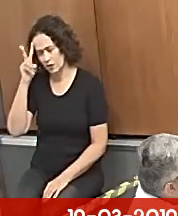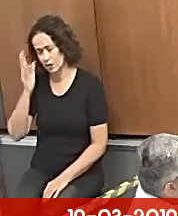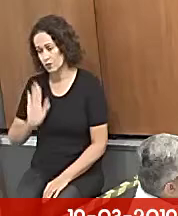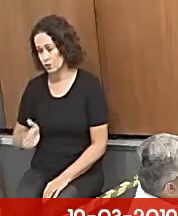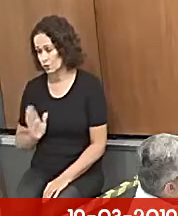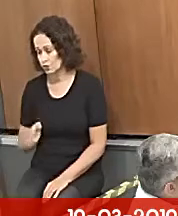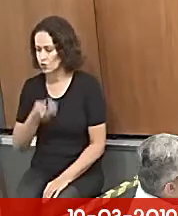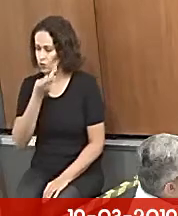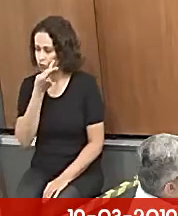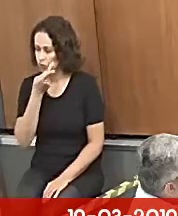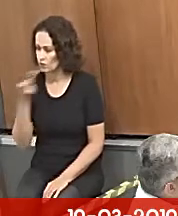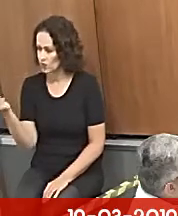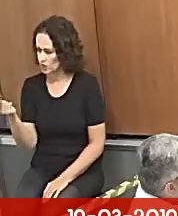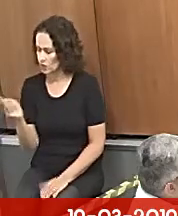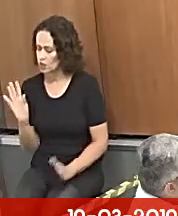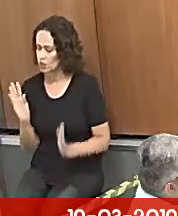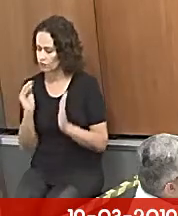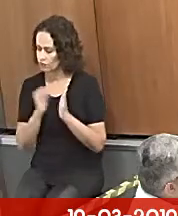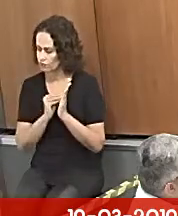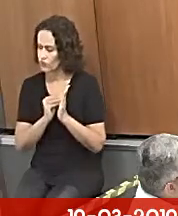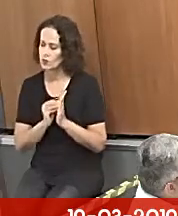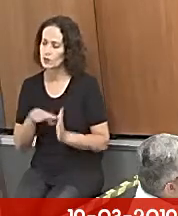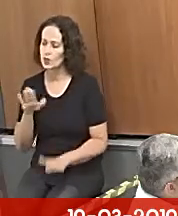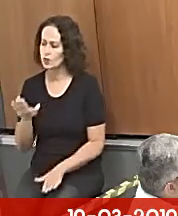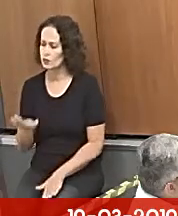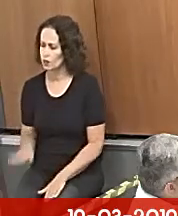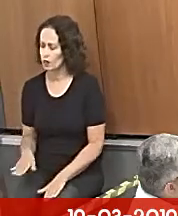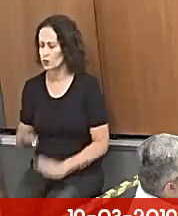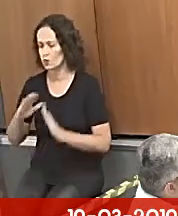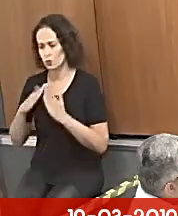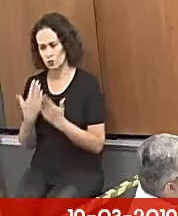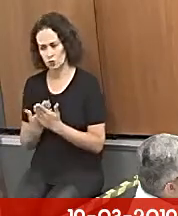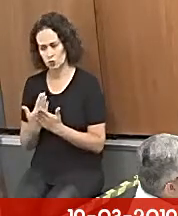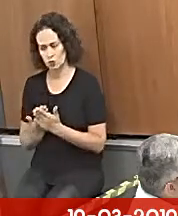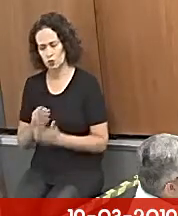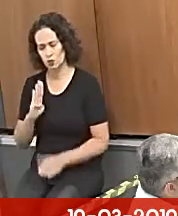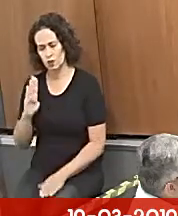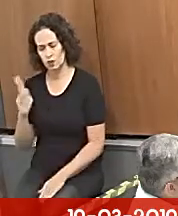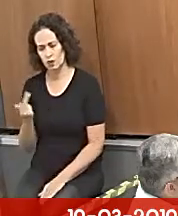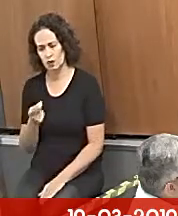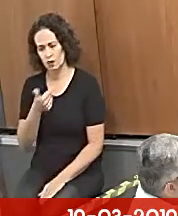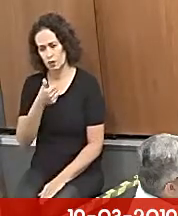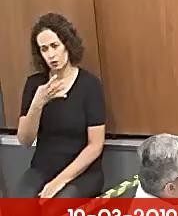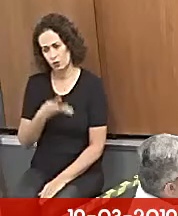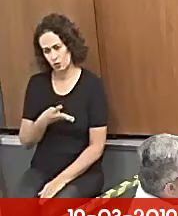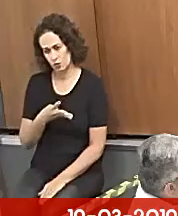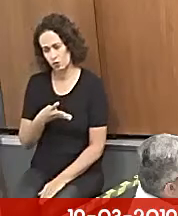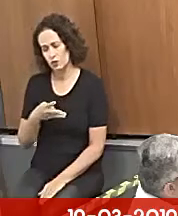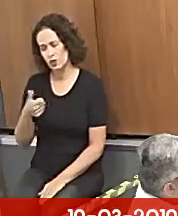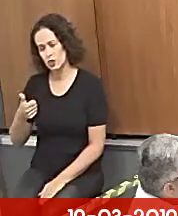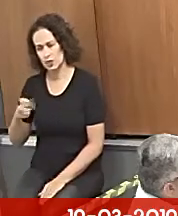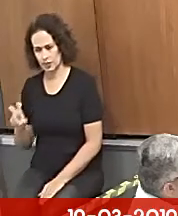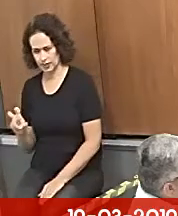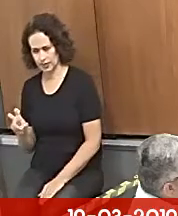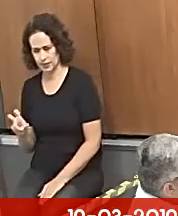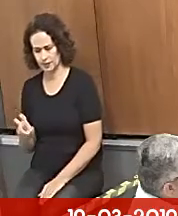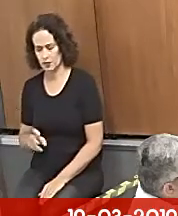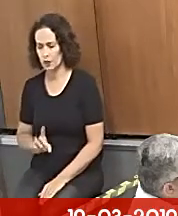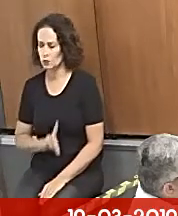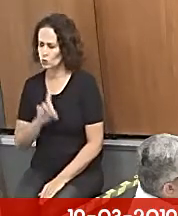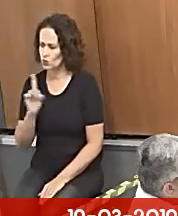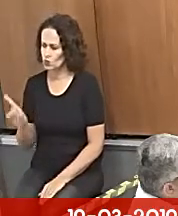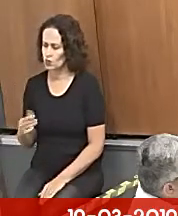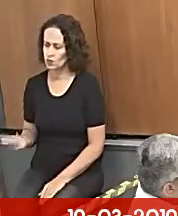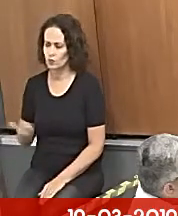visita agendada para a tarde numa escola em belo horizonte 14 15 é sempre uma data muito boa o presidente